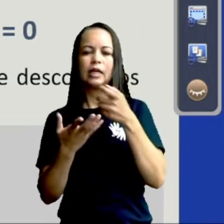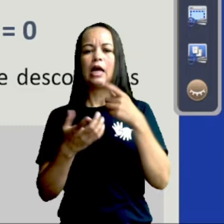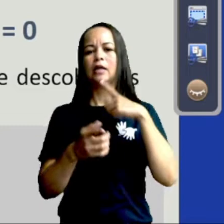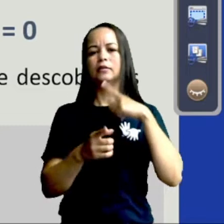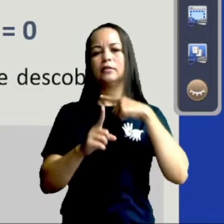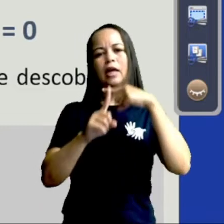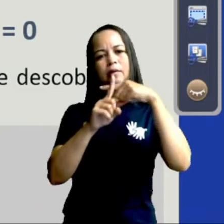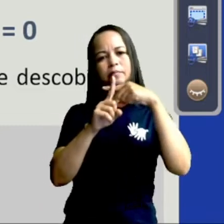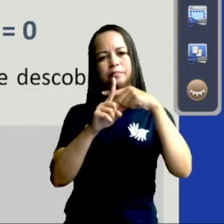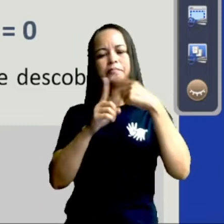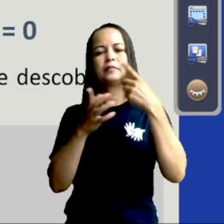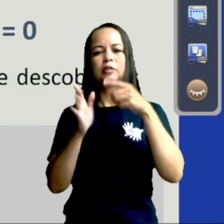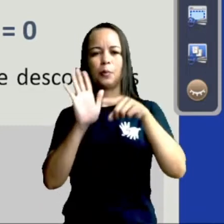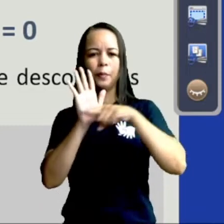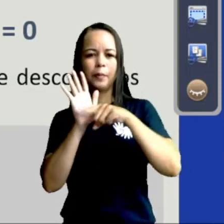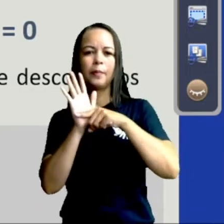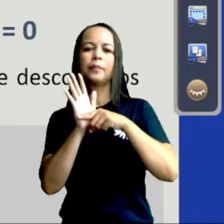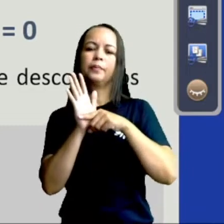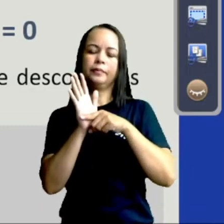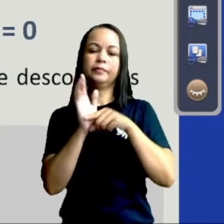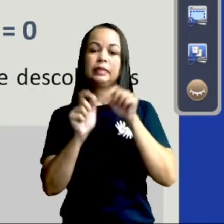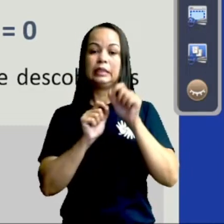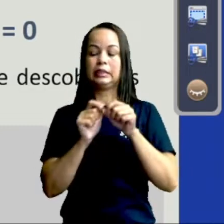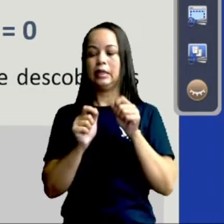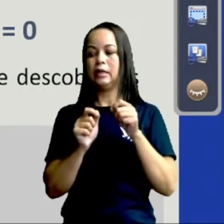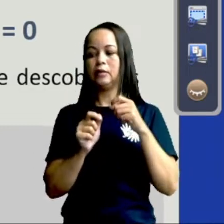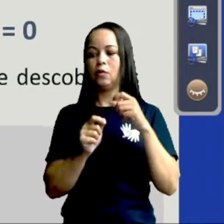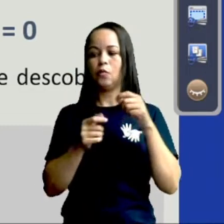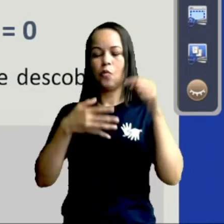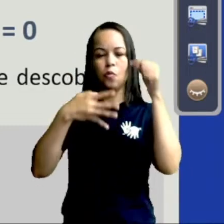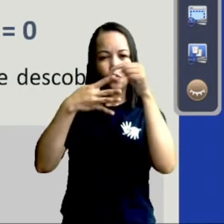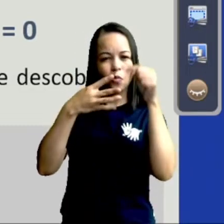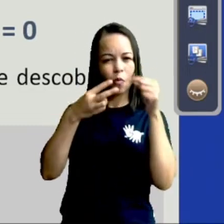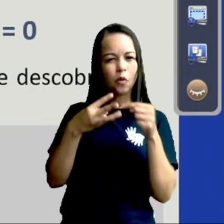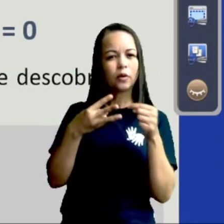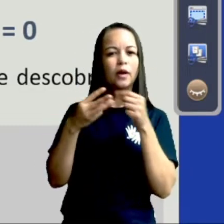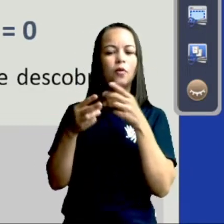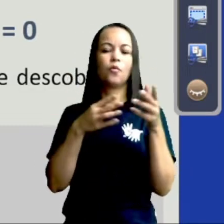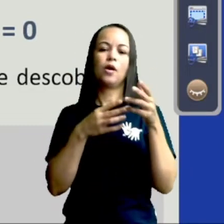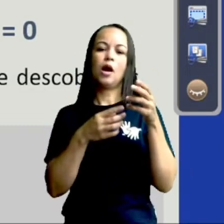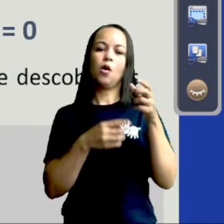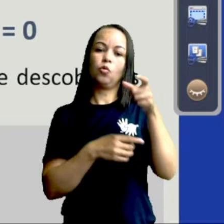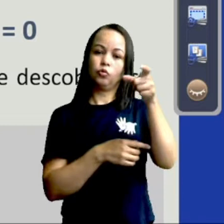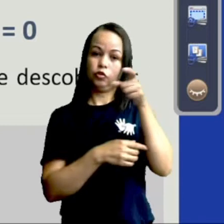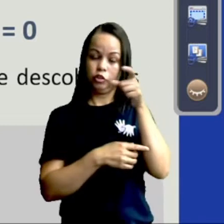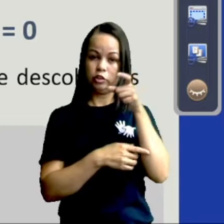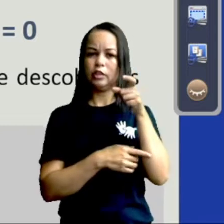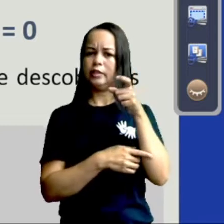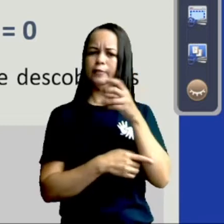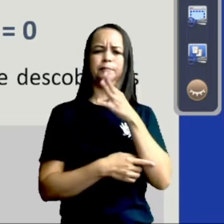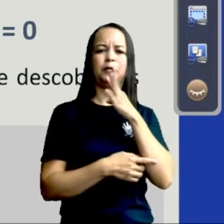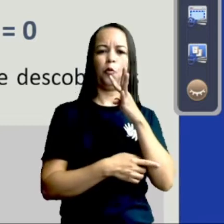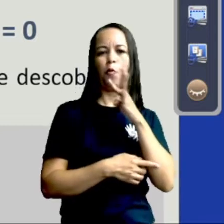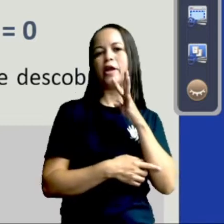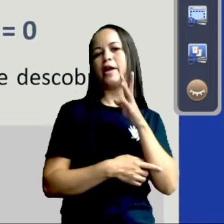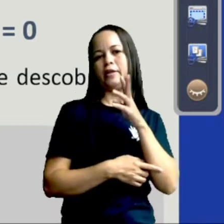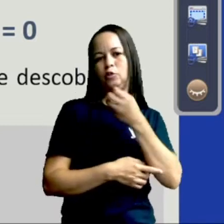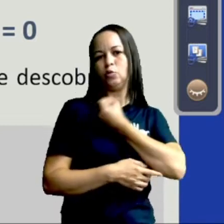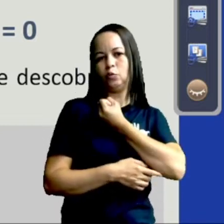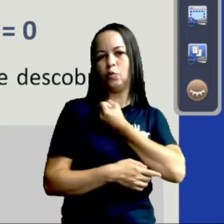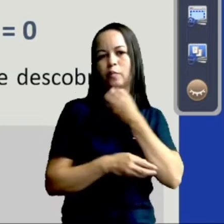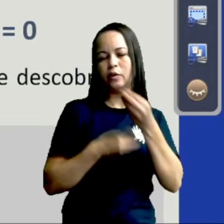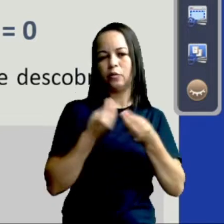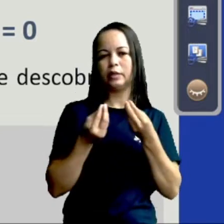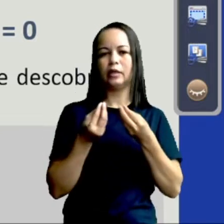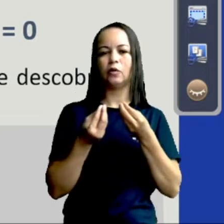uma potenciação, tá? Em qualquer uma dessas situações, o x representa um valor desconhecido, tá? Que a gente chama